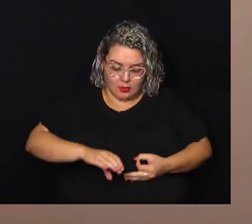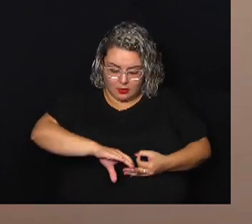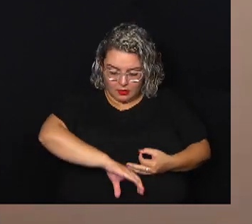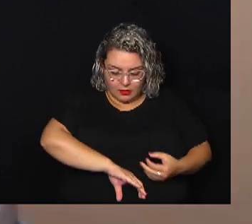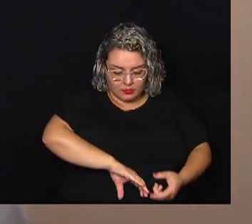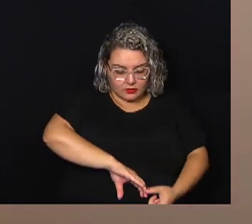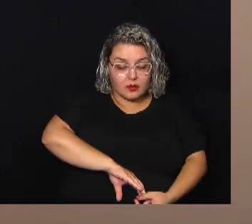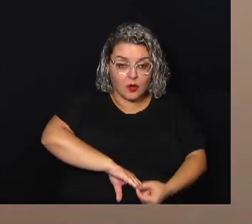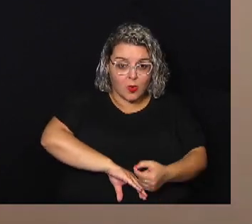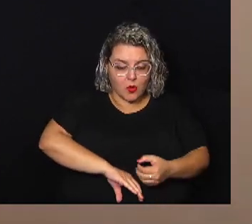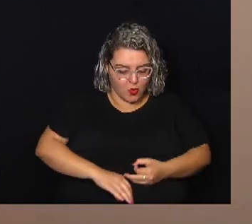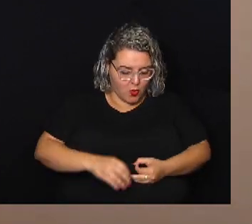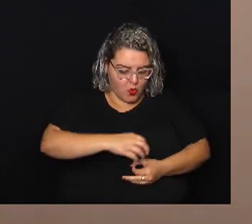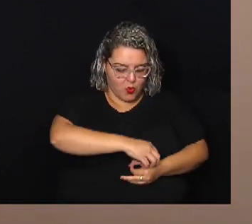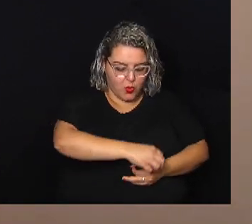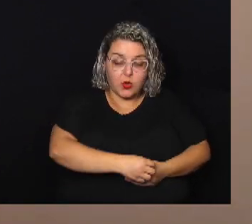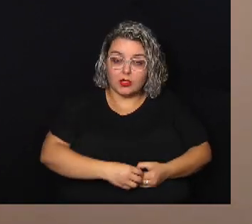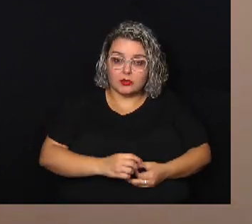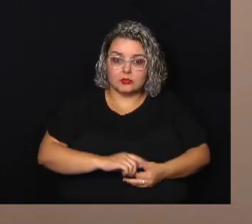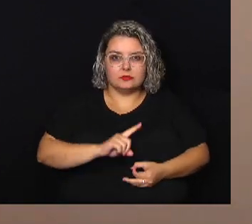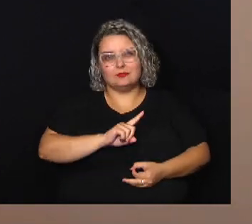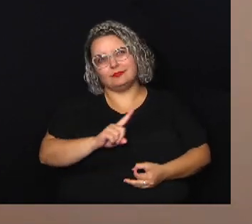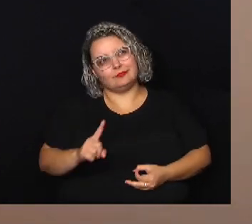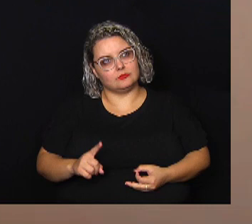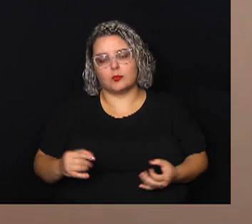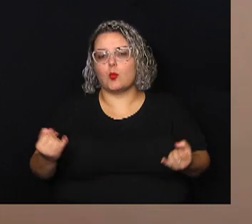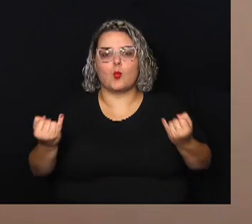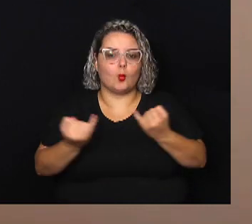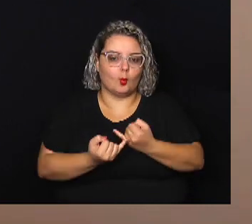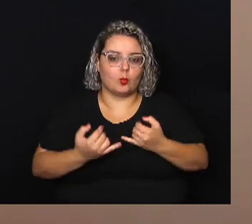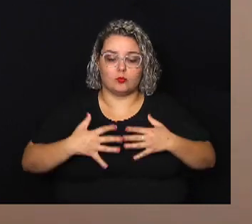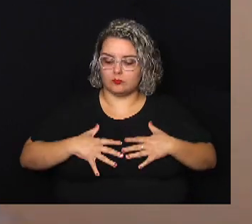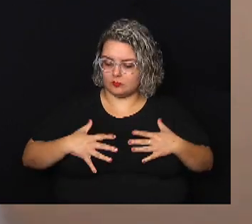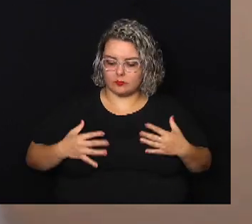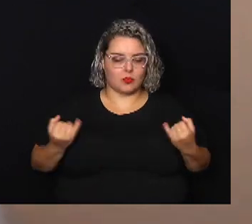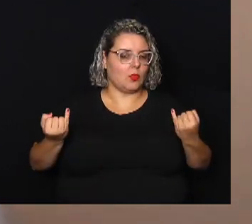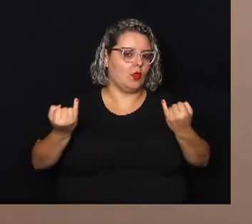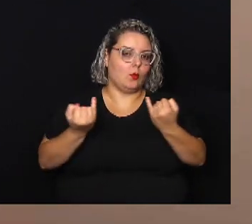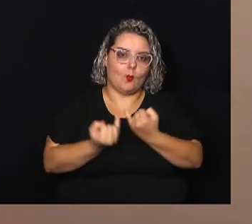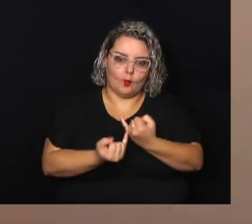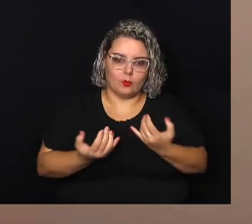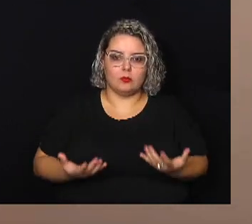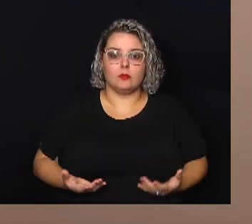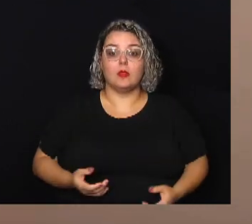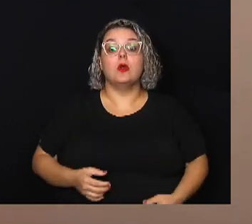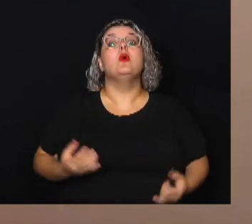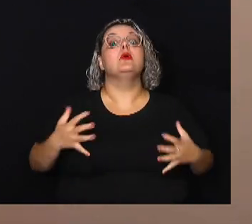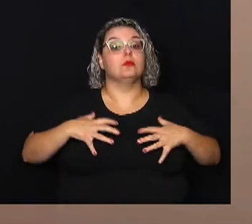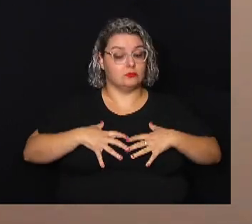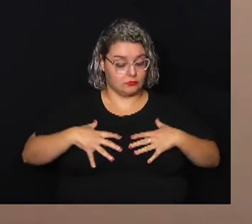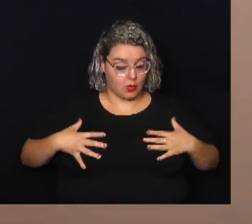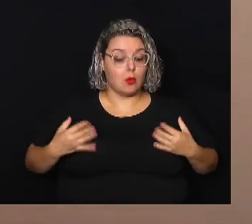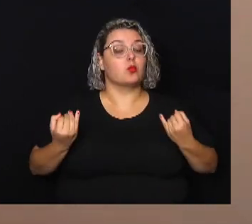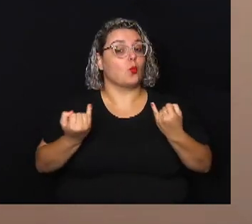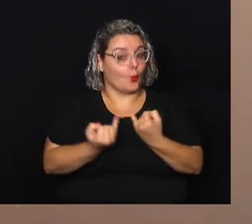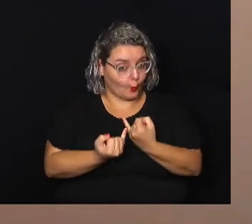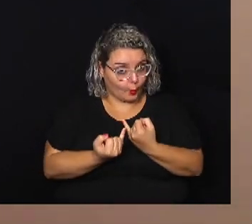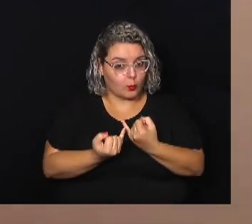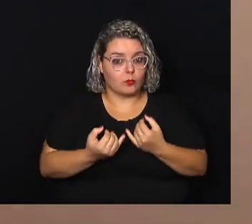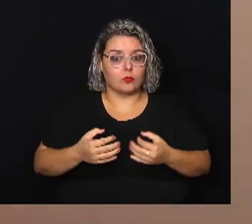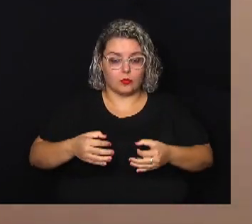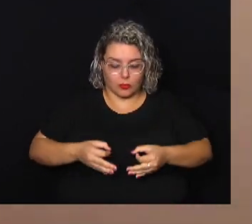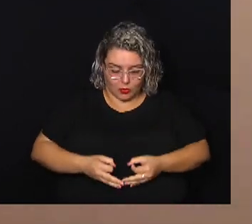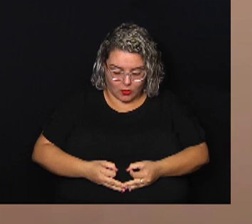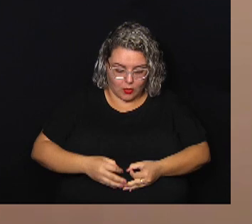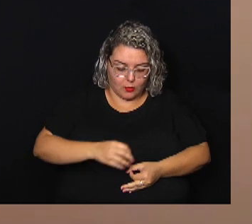não causam tanto emagrecimento. Tumor de pulmão também ele pode causar emagrecimento. Tumor de ovário, que é um tumor